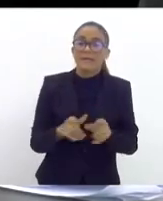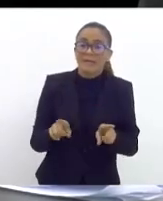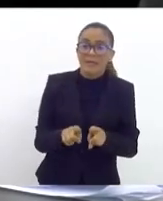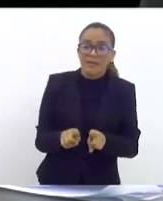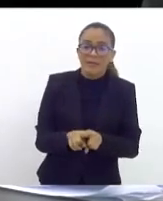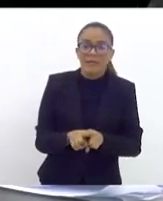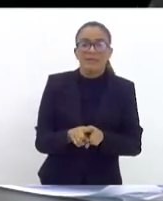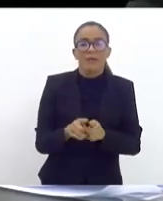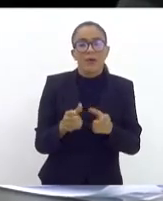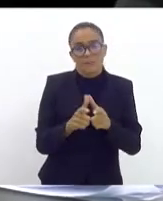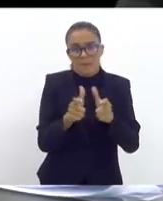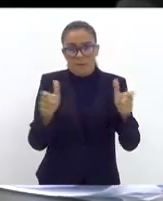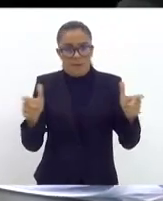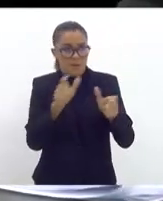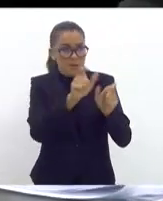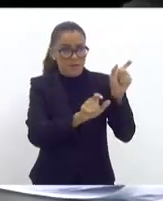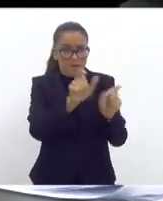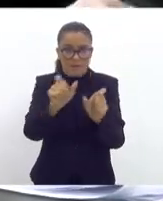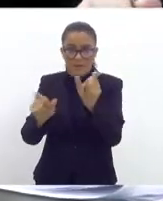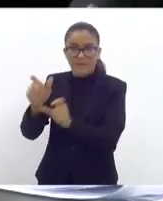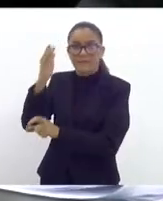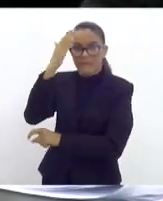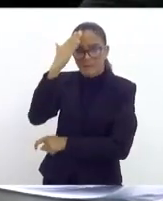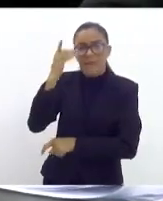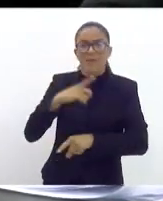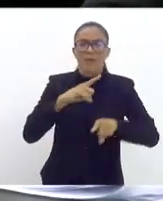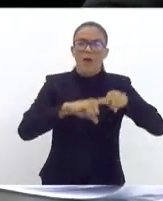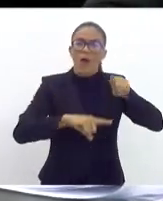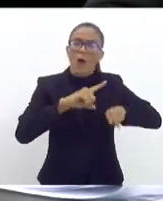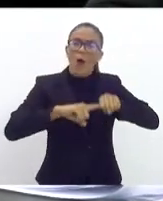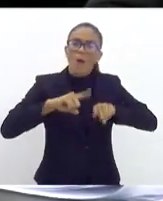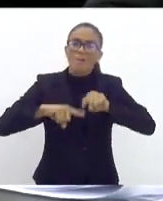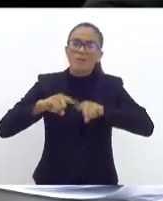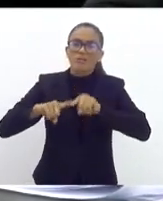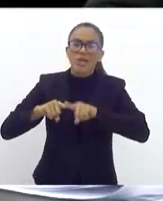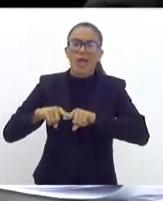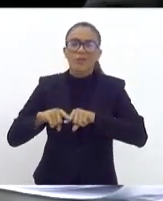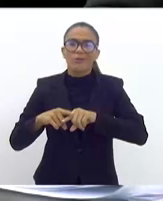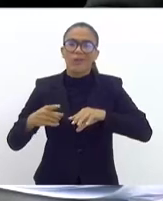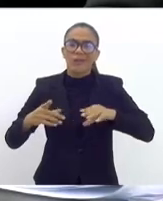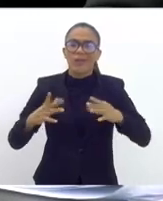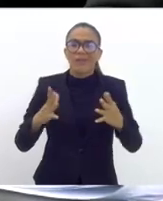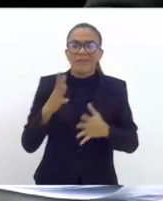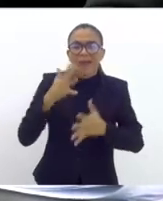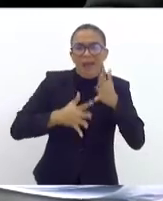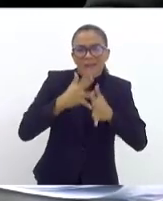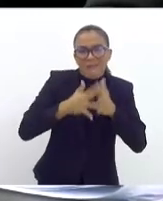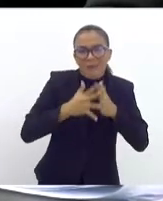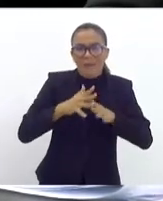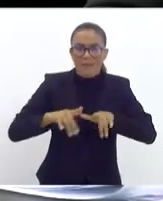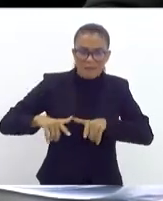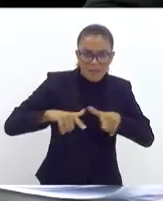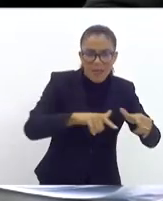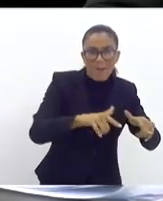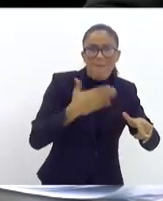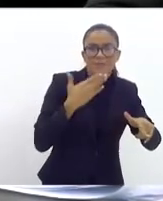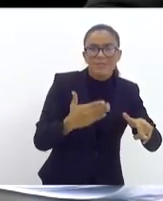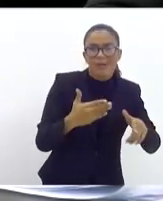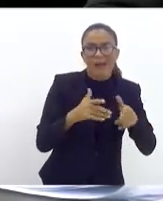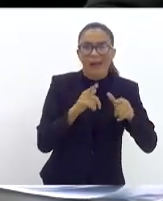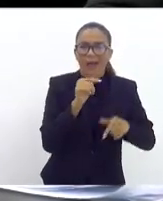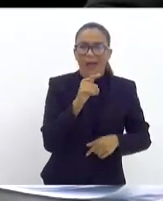como a maioria que sabe tinha muito objeto ali que tava invadindo a competência do outro né pedir uma CP de va o outro pediu de esgoto